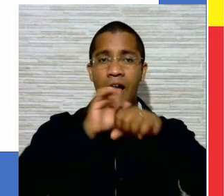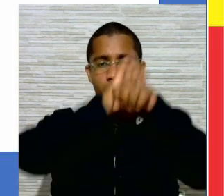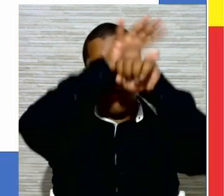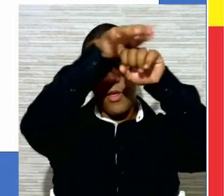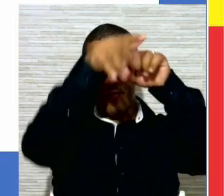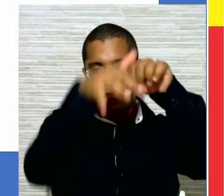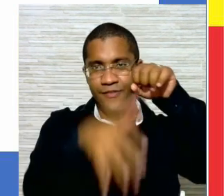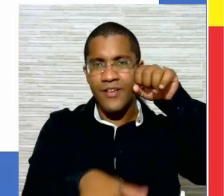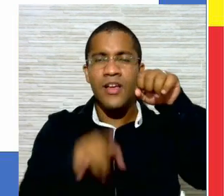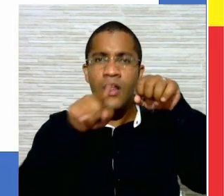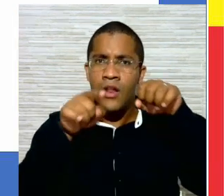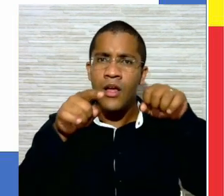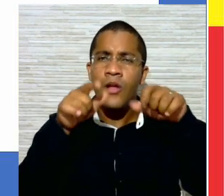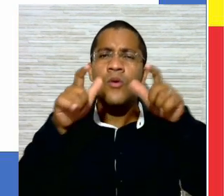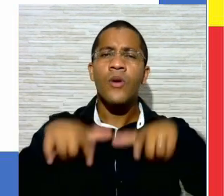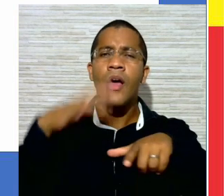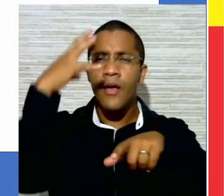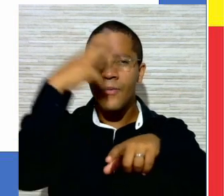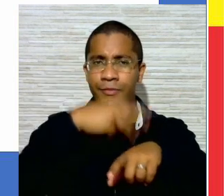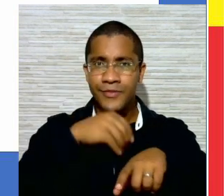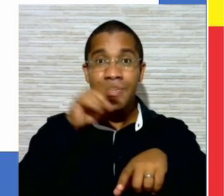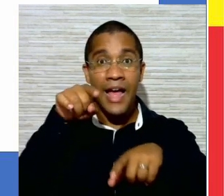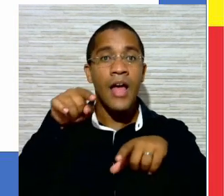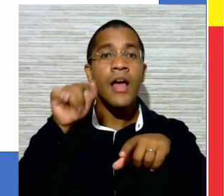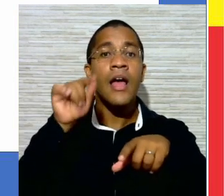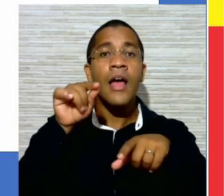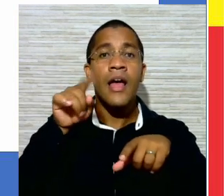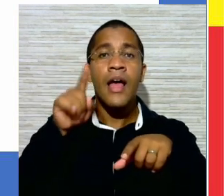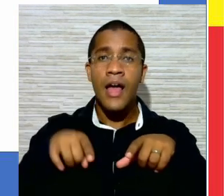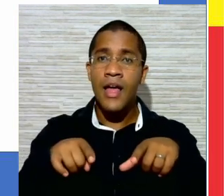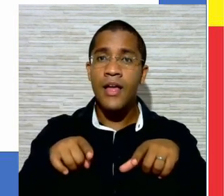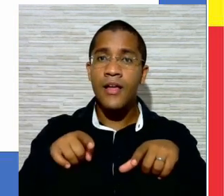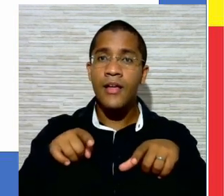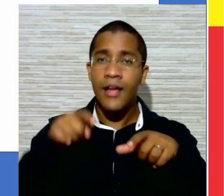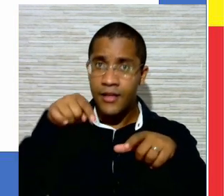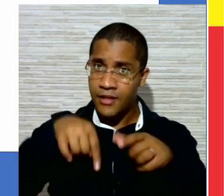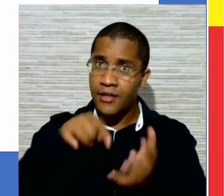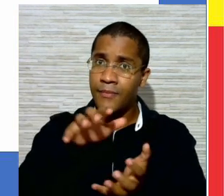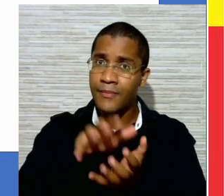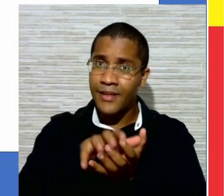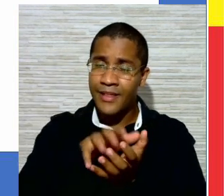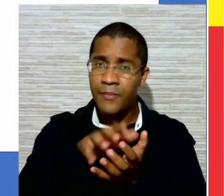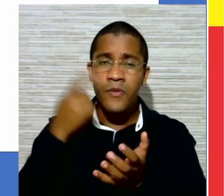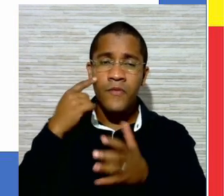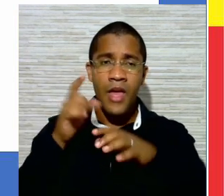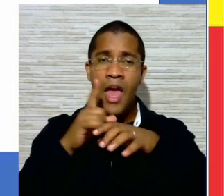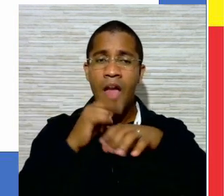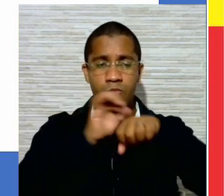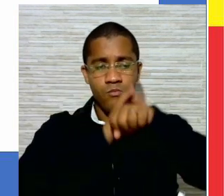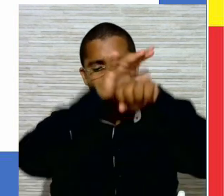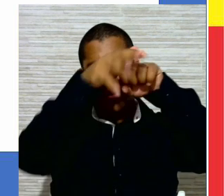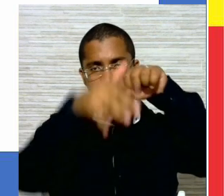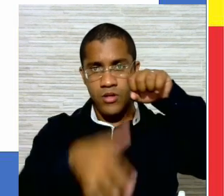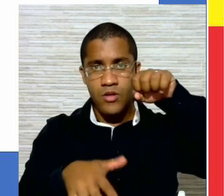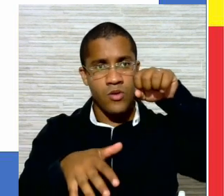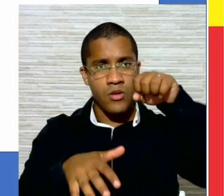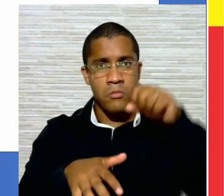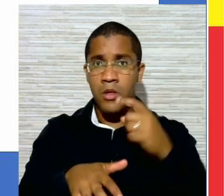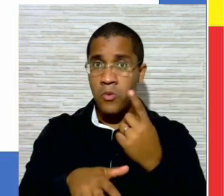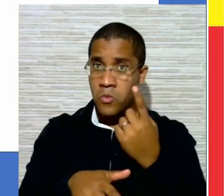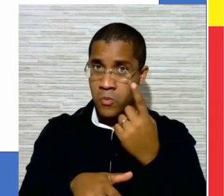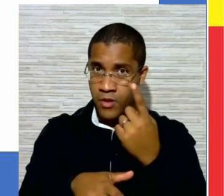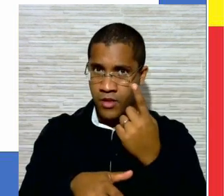Cachoeira de Bonito, né, aqui em Pernambuco, um ambiente belíssimo também, muitas riquezas naturais, você observa cachoeiras, né? Essa é só uma